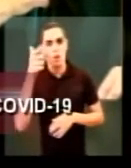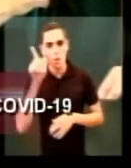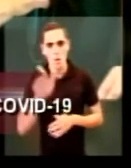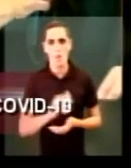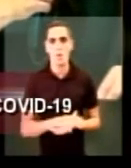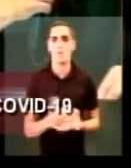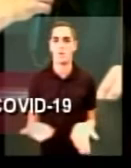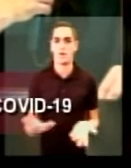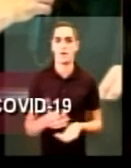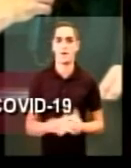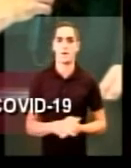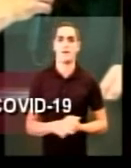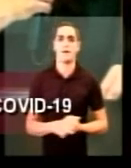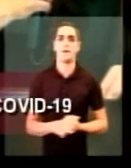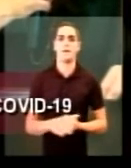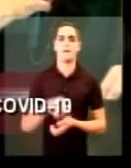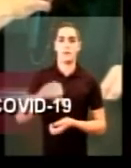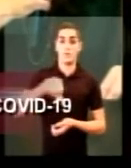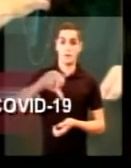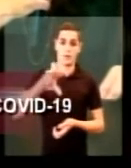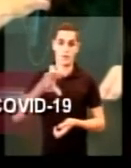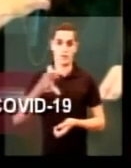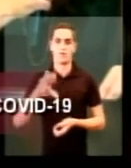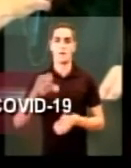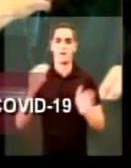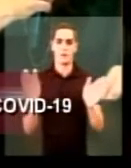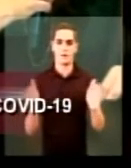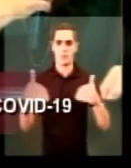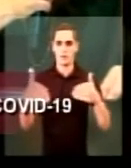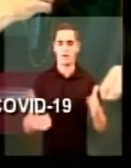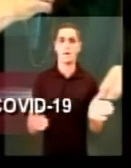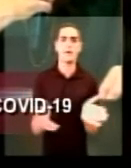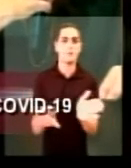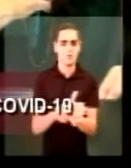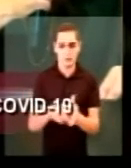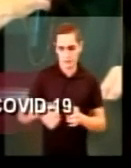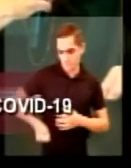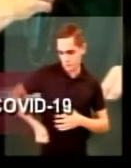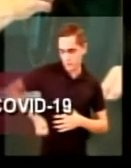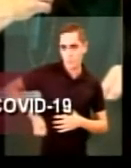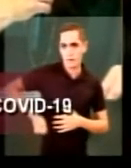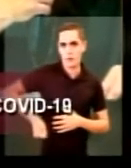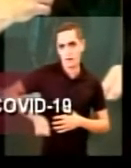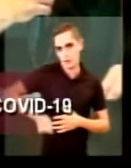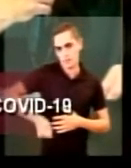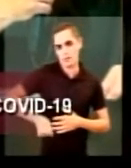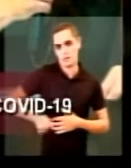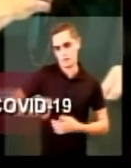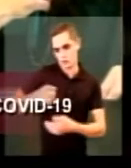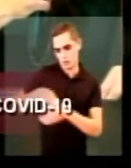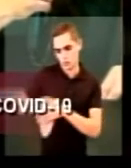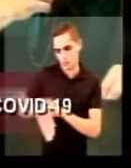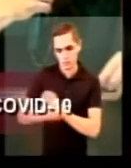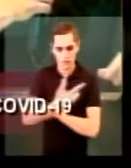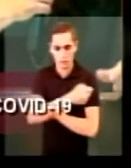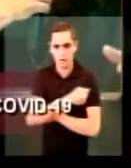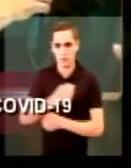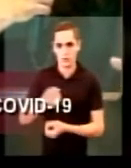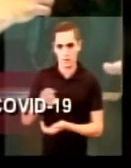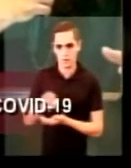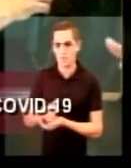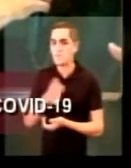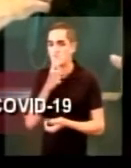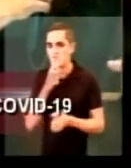As informações que nós temos, que essas primeiras doses serão distribuídas na apresentação monodose, e isso quer dizer que será